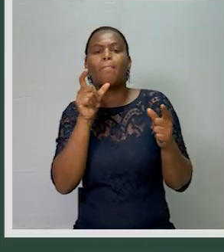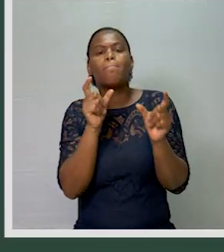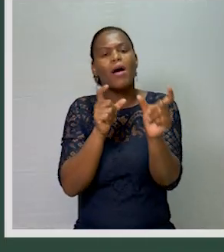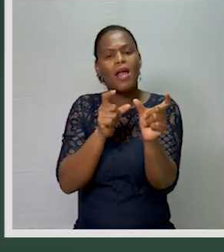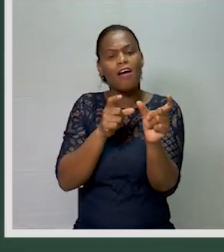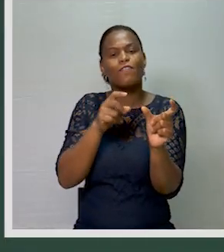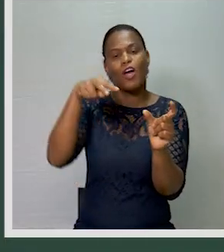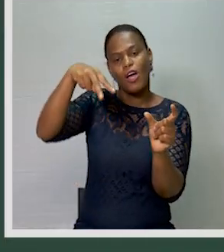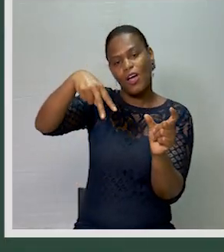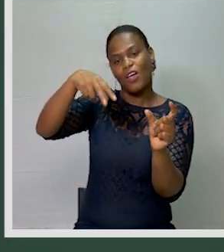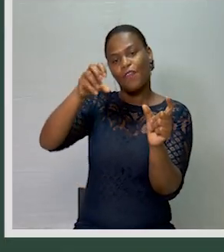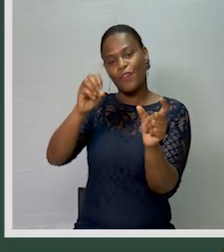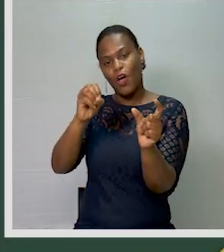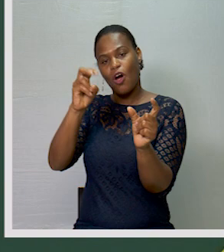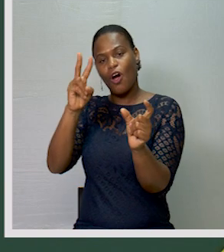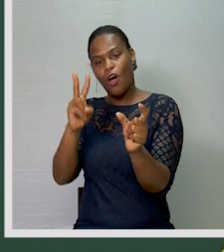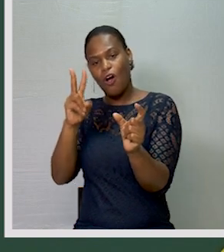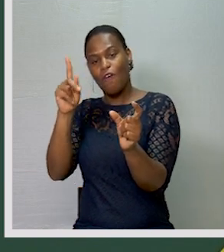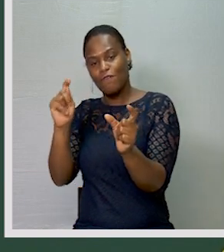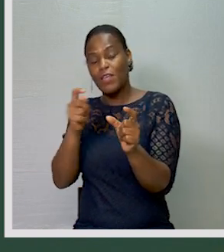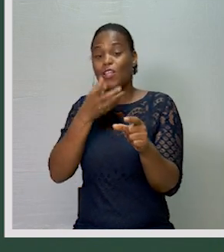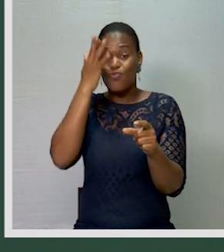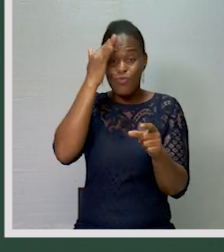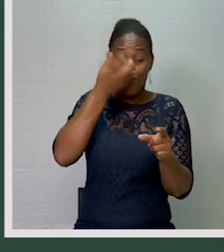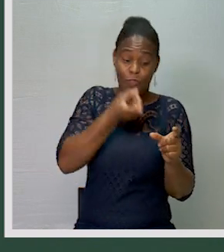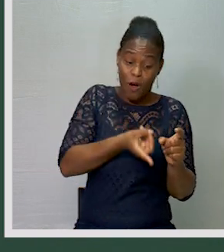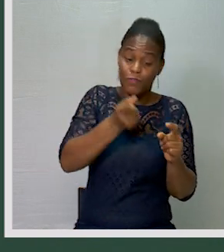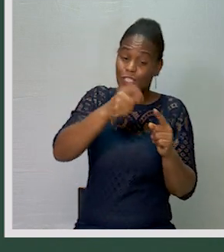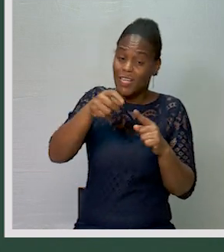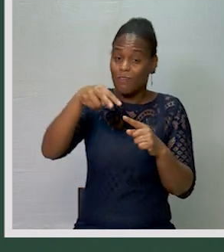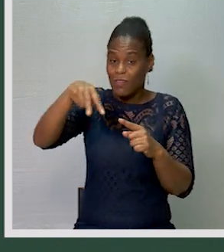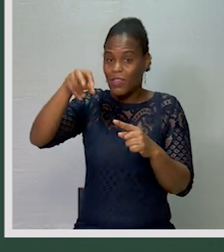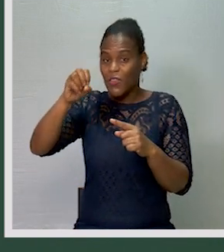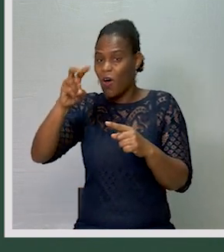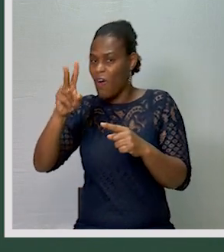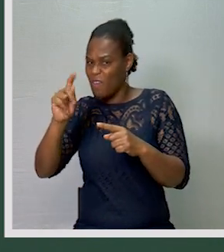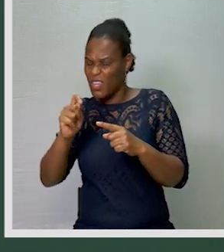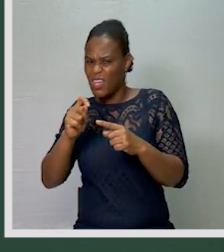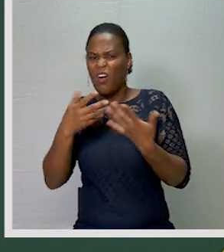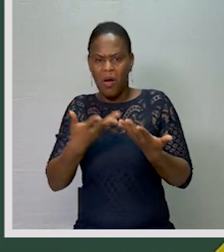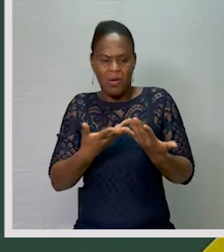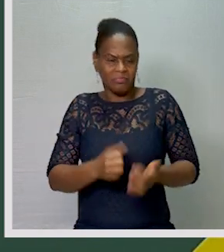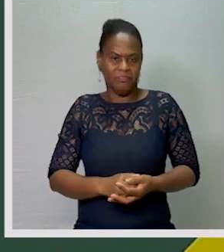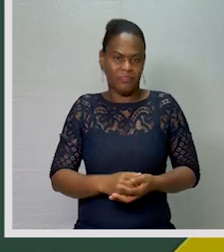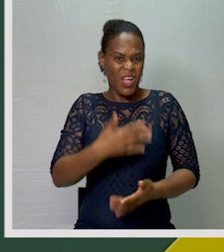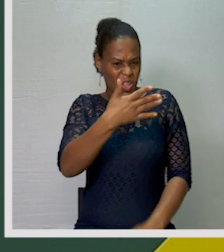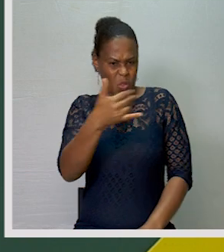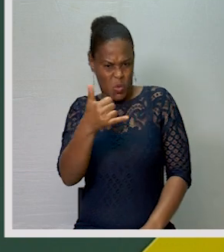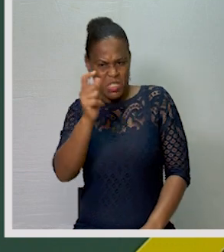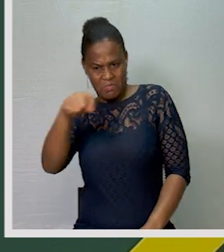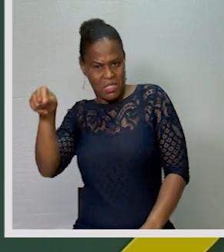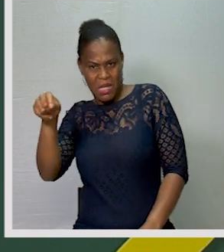9. E o 12? Será que eu vou tomar o 12 aqui para fazer a leitura por